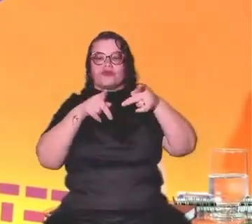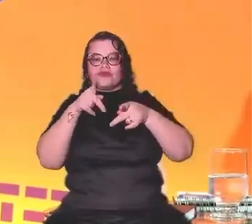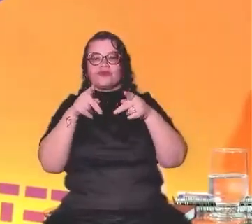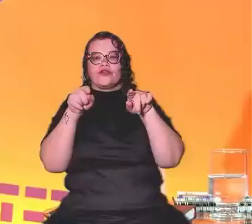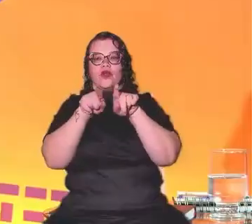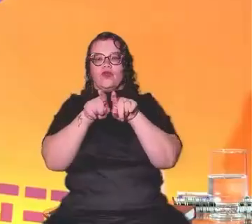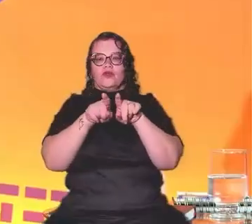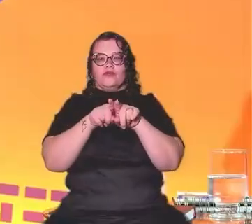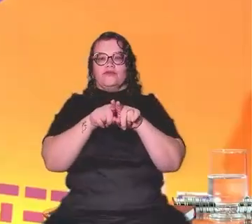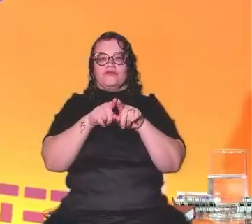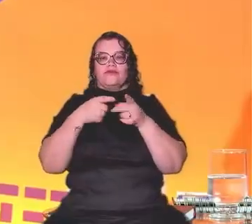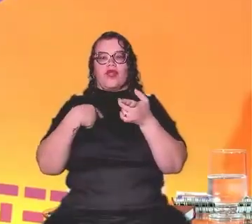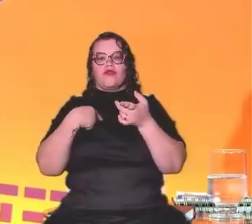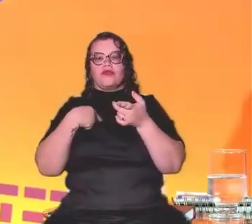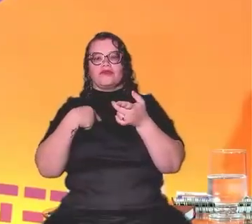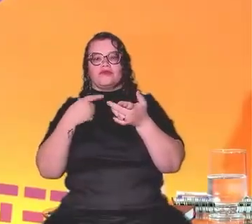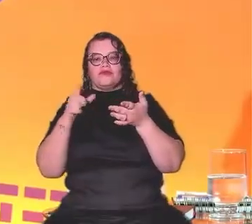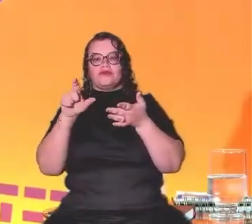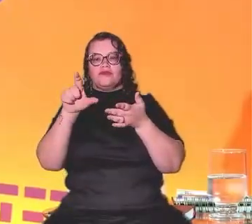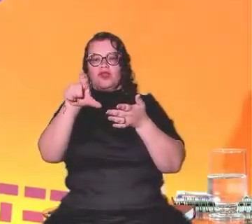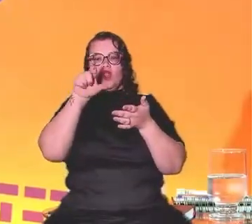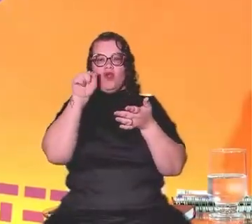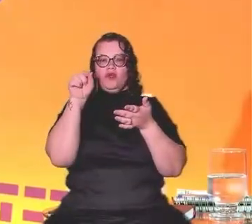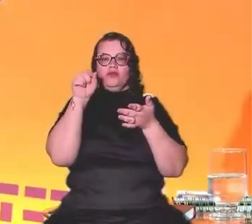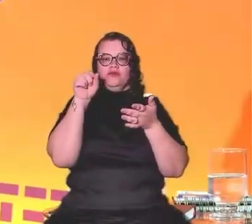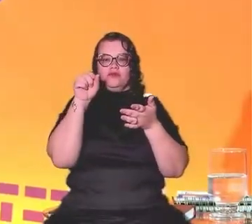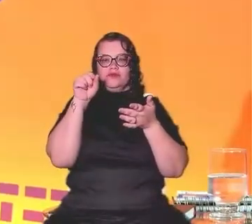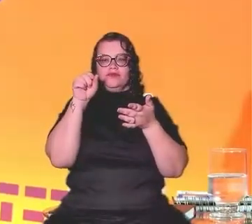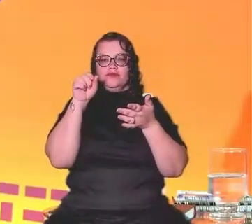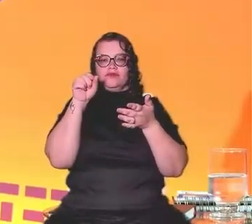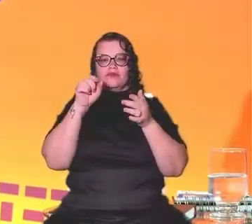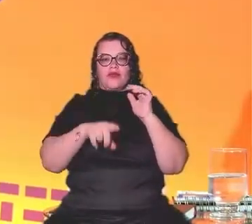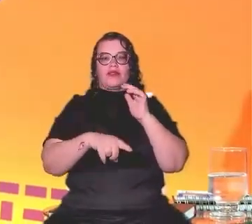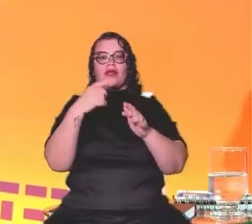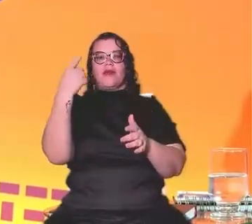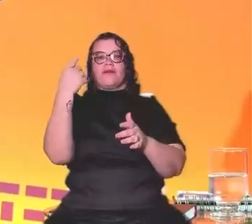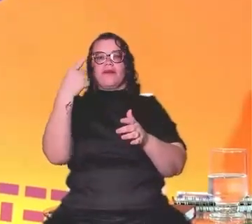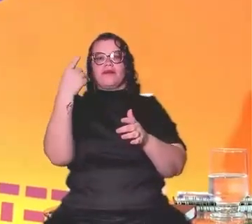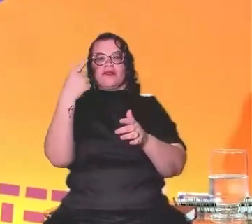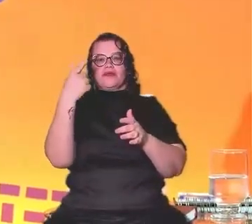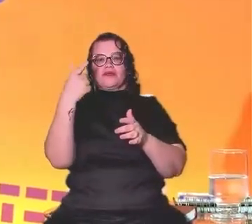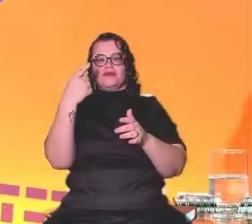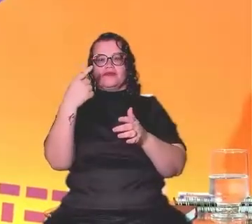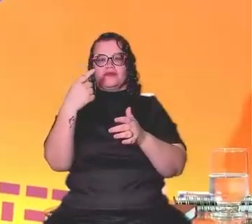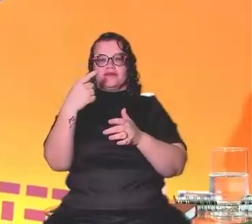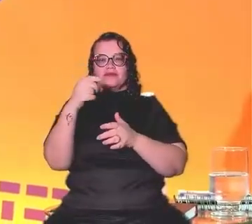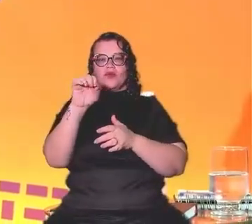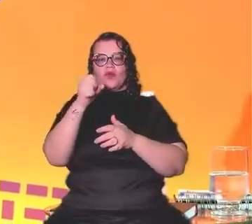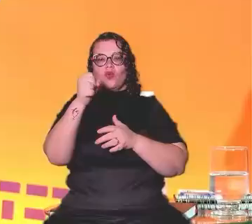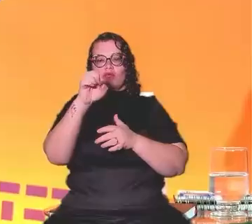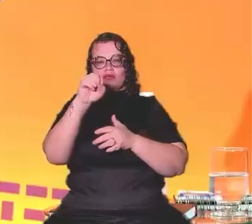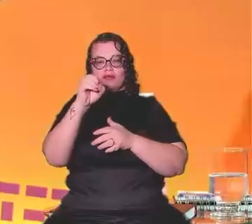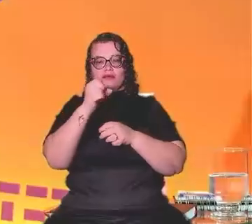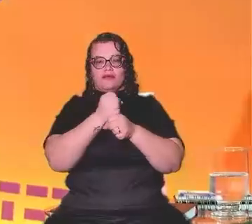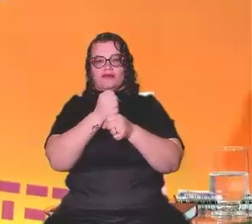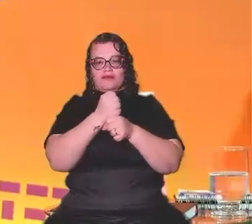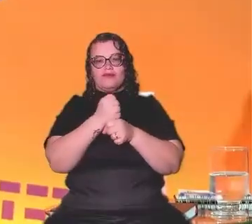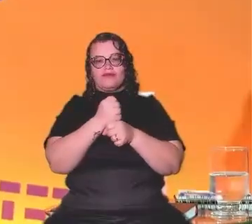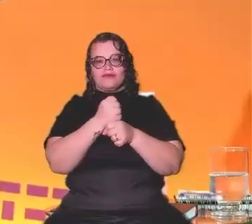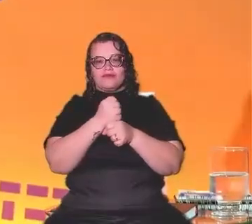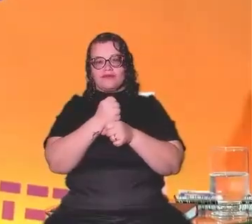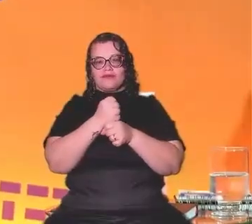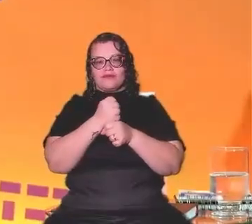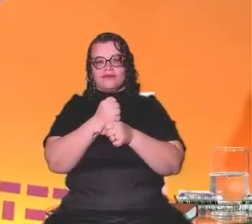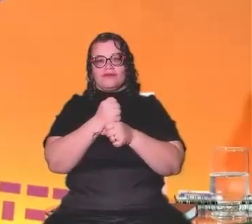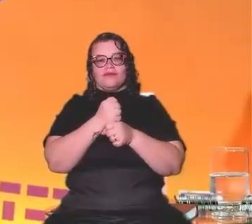fiz questão de pegar a matriz, a primeira, né? Esse senhorzinho de 80 anos.